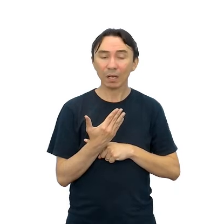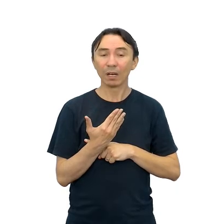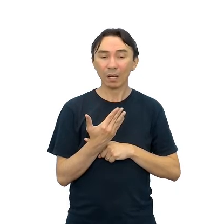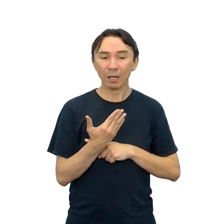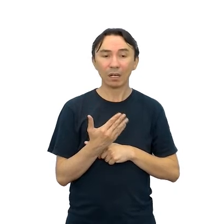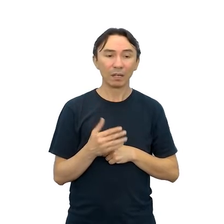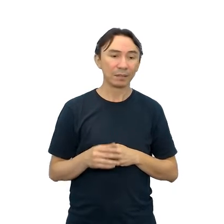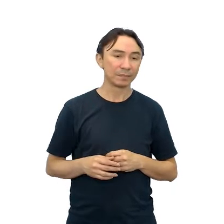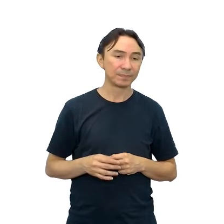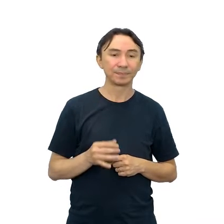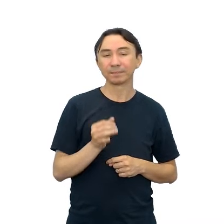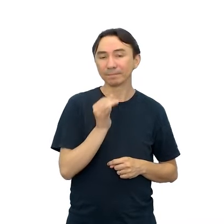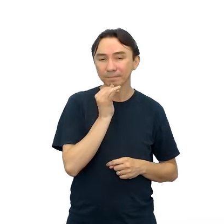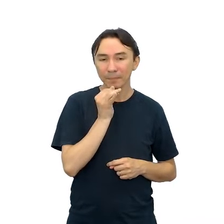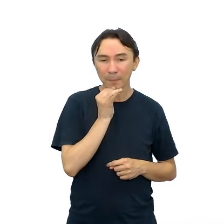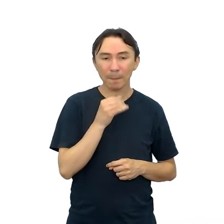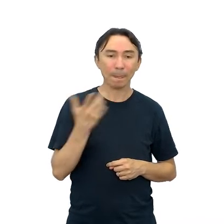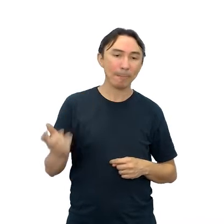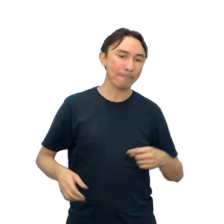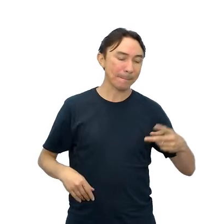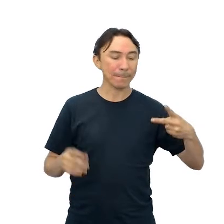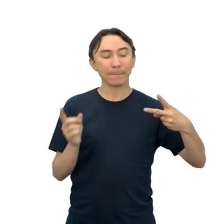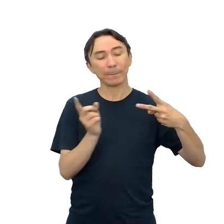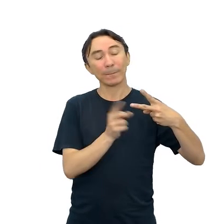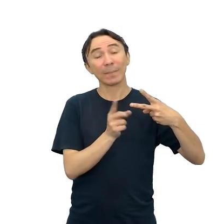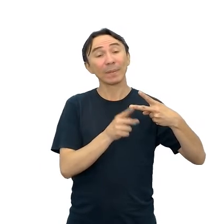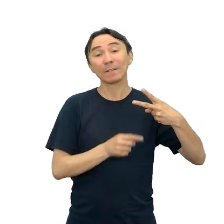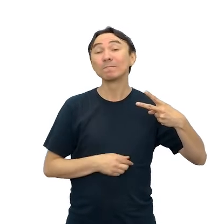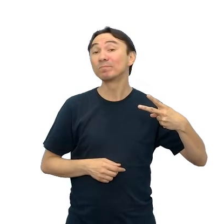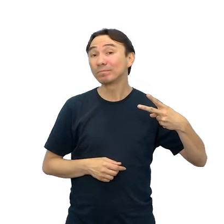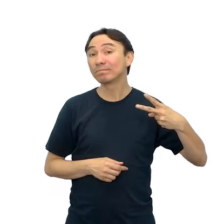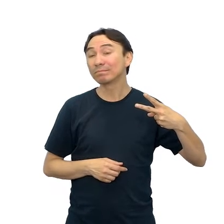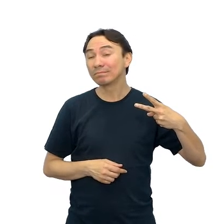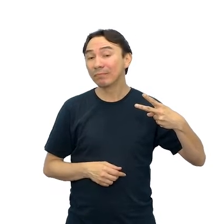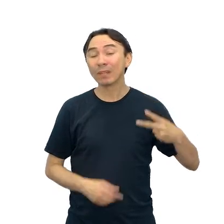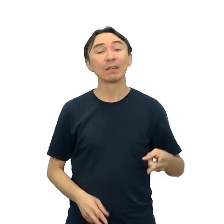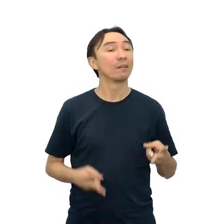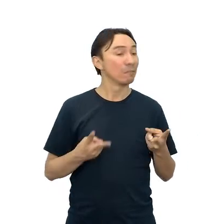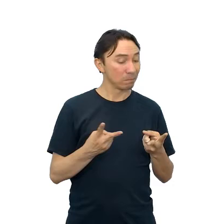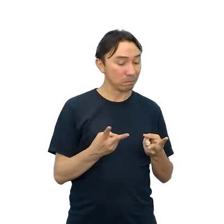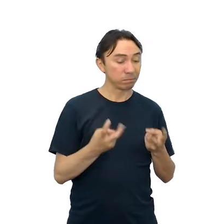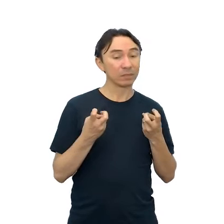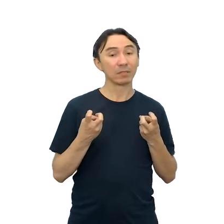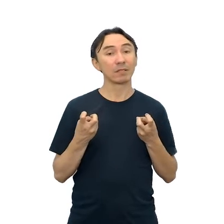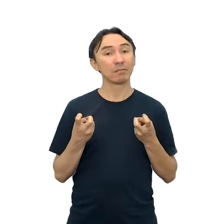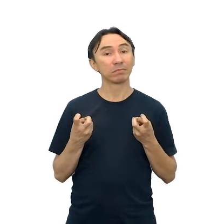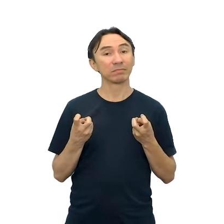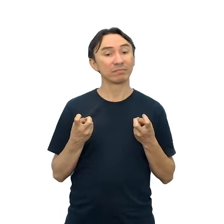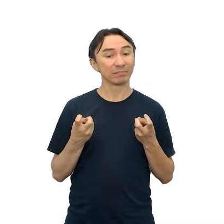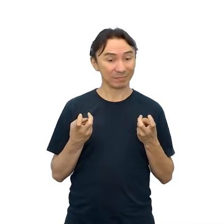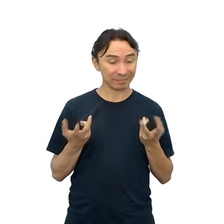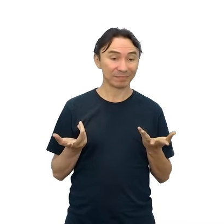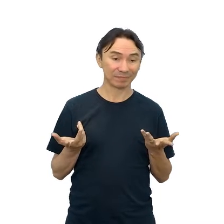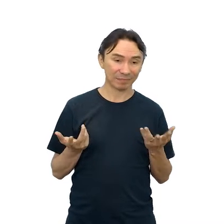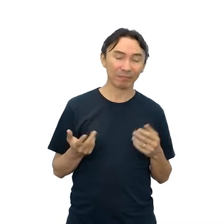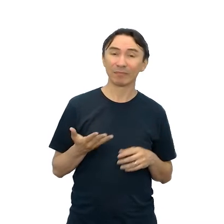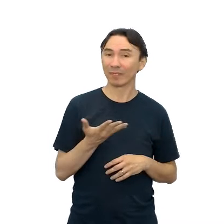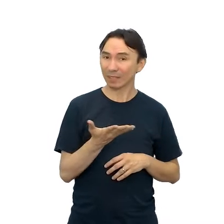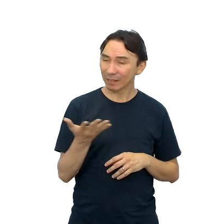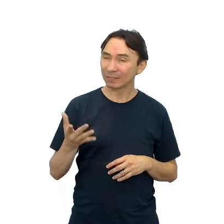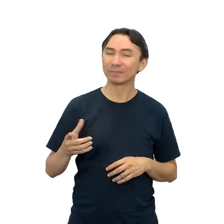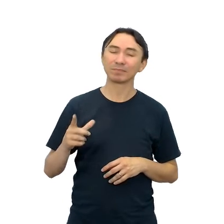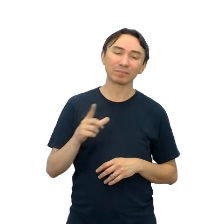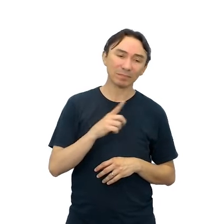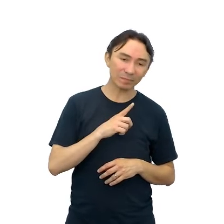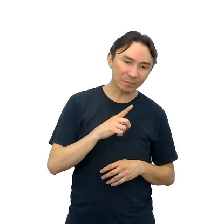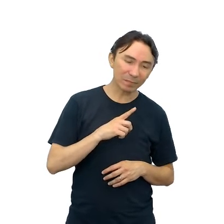outros elementos, como é o caso da percepção, né? De trabalhar esse